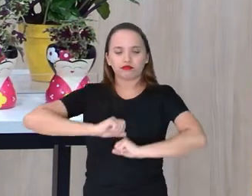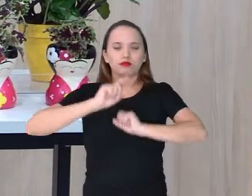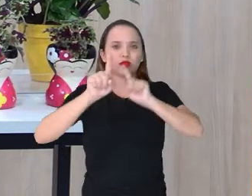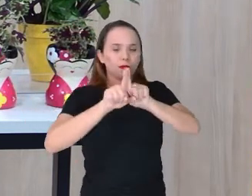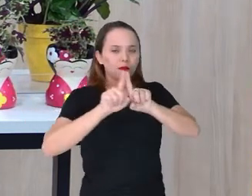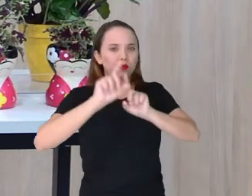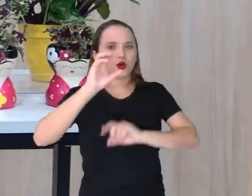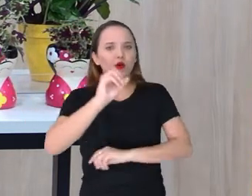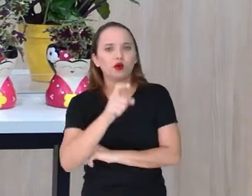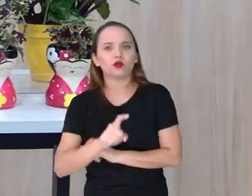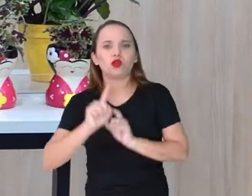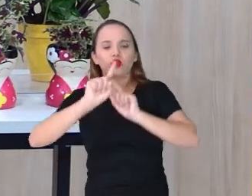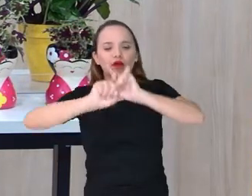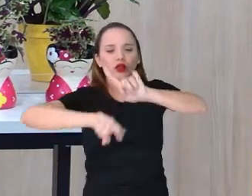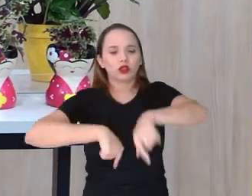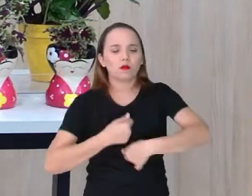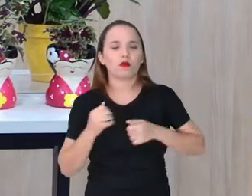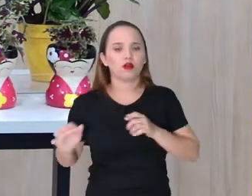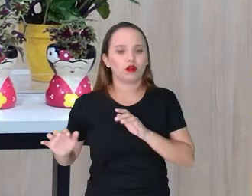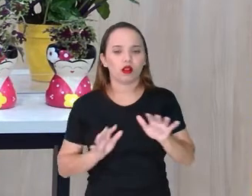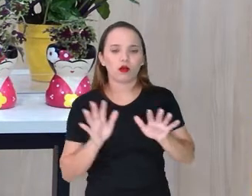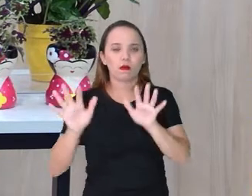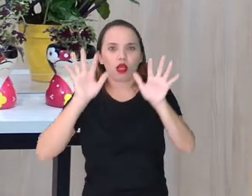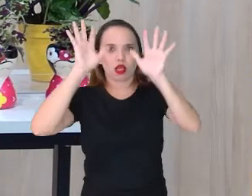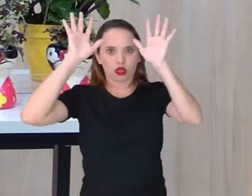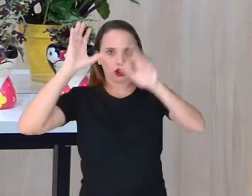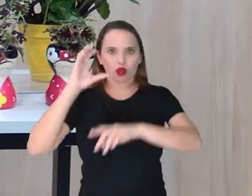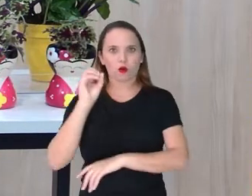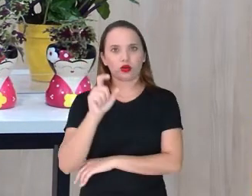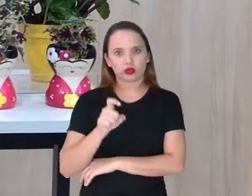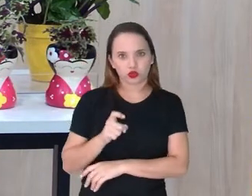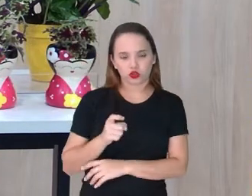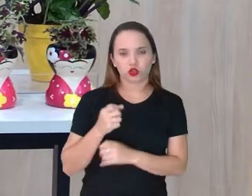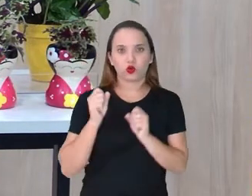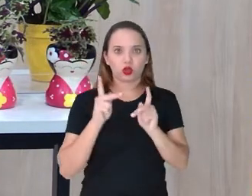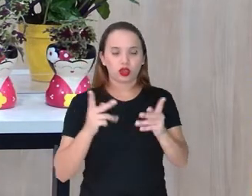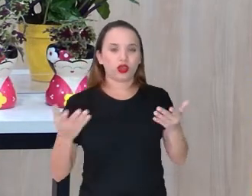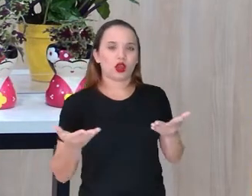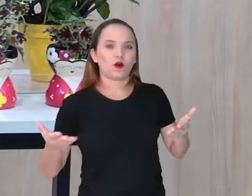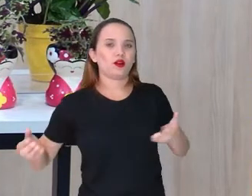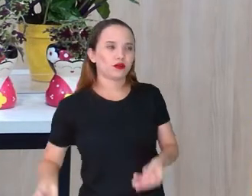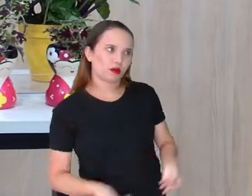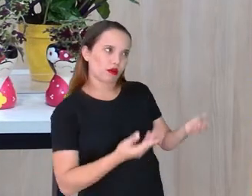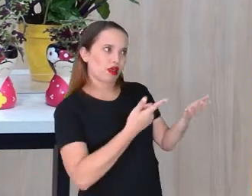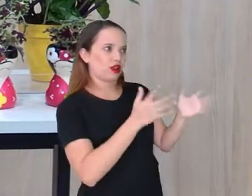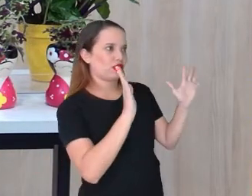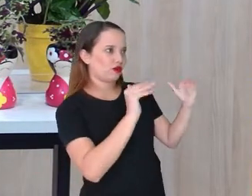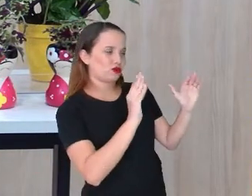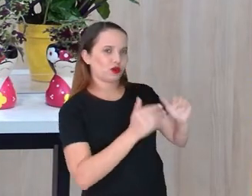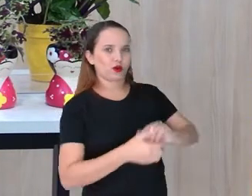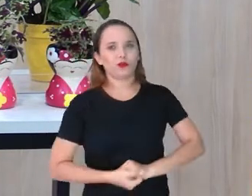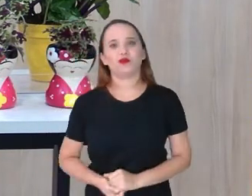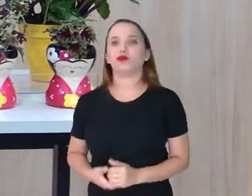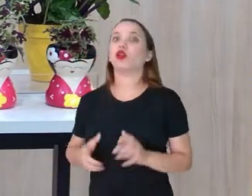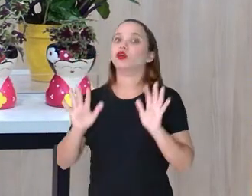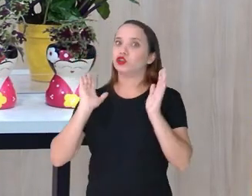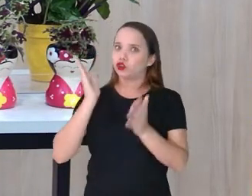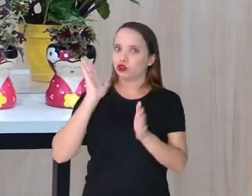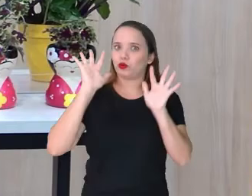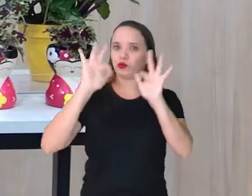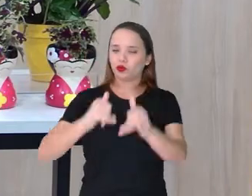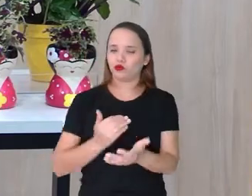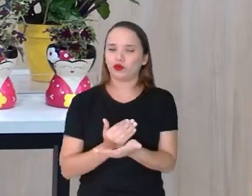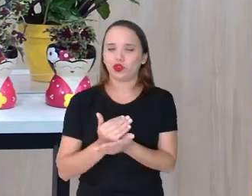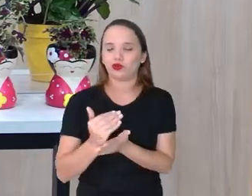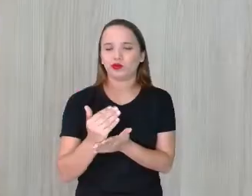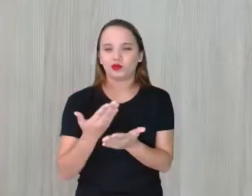serve de alimento para os vegetais e liberam o oxigênio que sobra. Vou passar para a professora Isabel se despedir da gente. Estamos já no finalzinho da